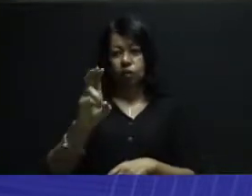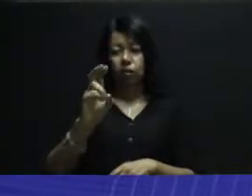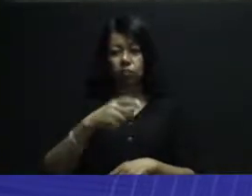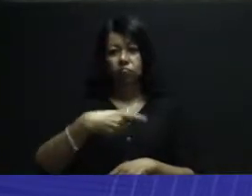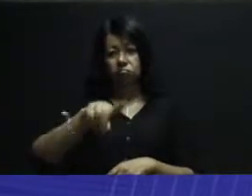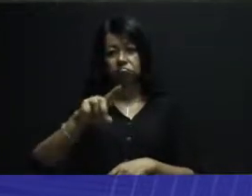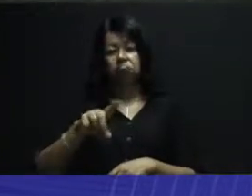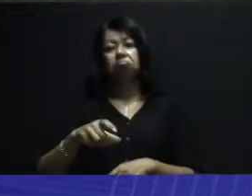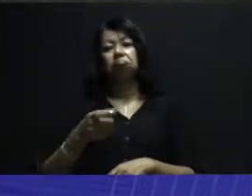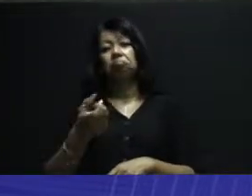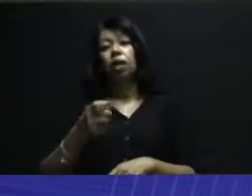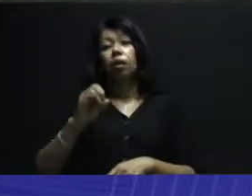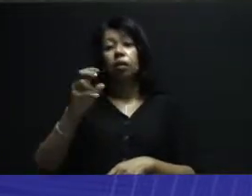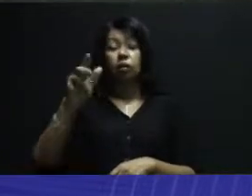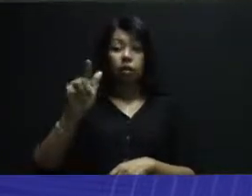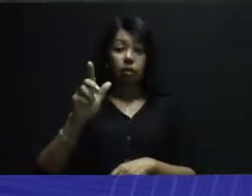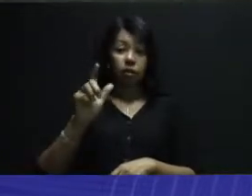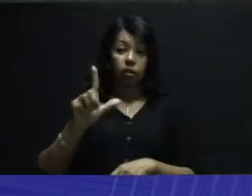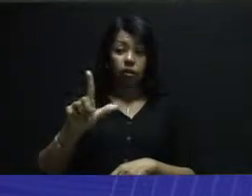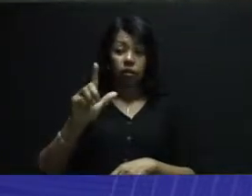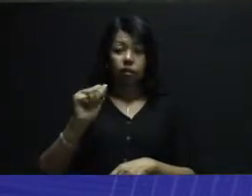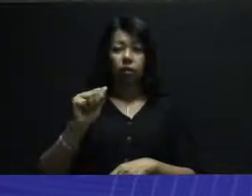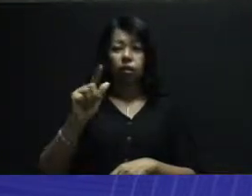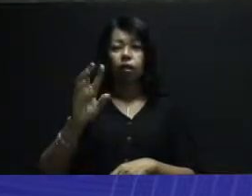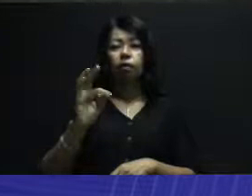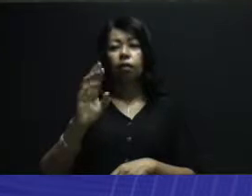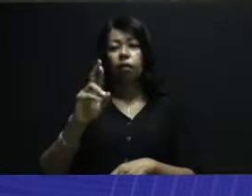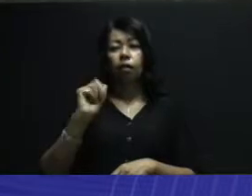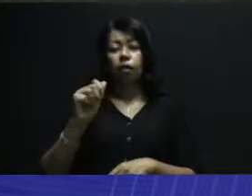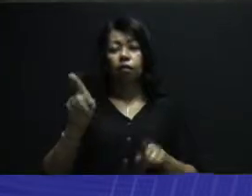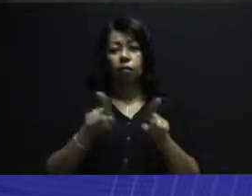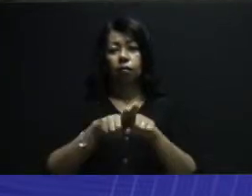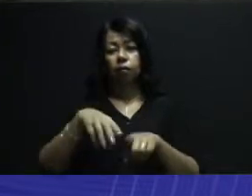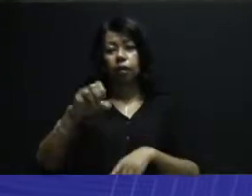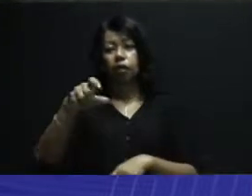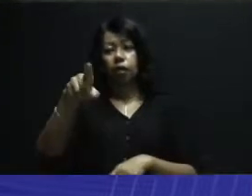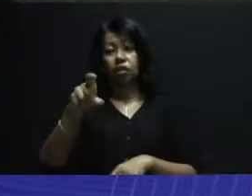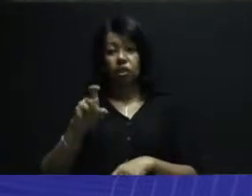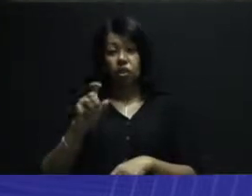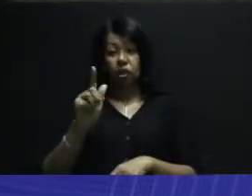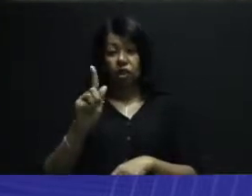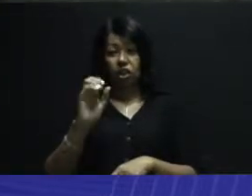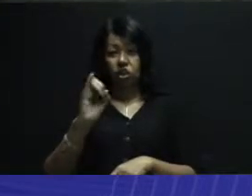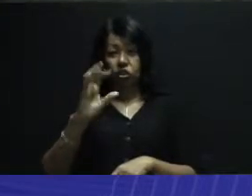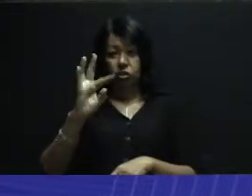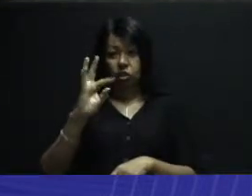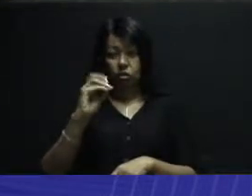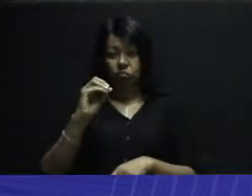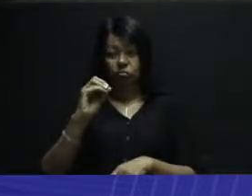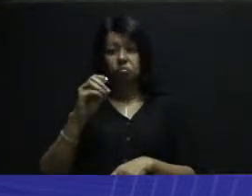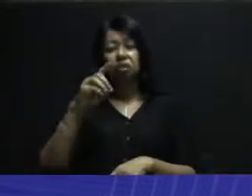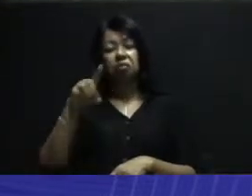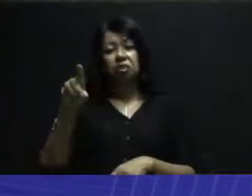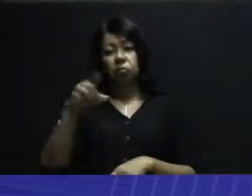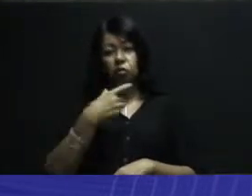Egito, respectivamente. O atleta conquistou a medalha de bronze nos mundiais militares